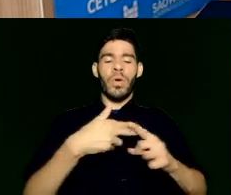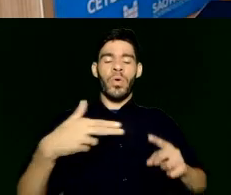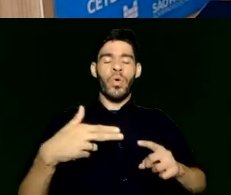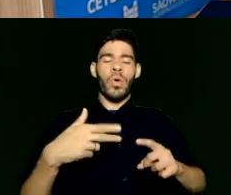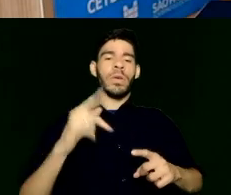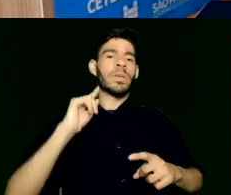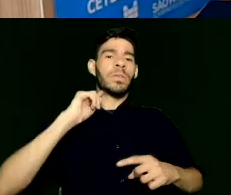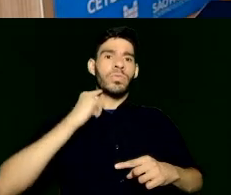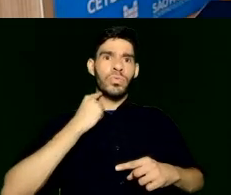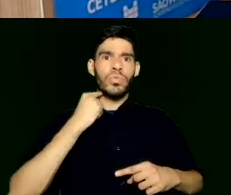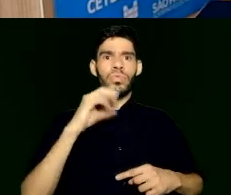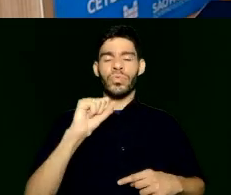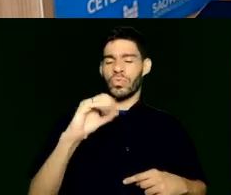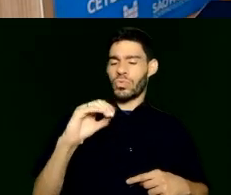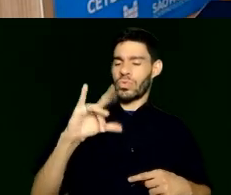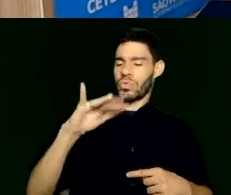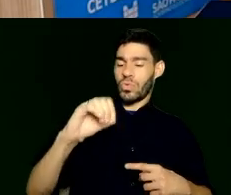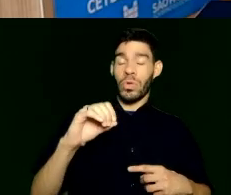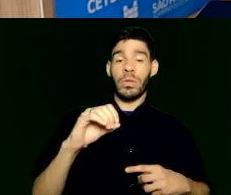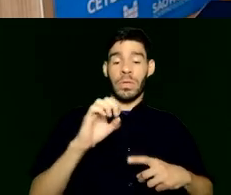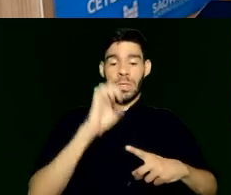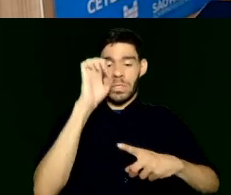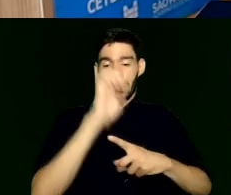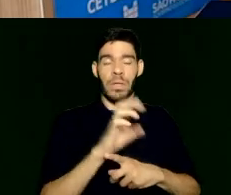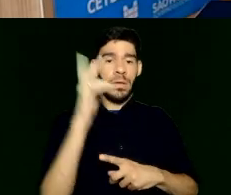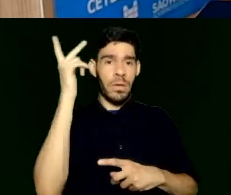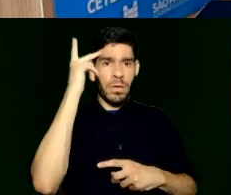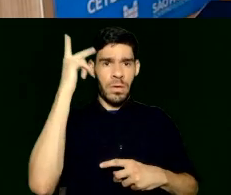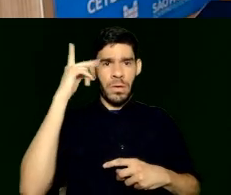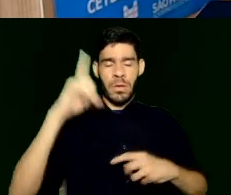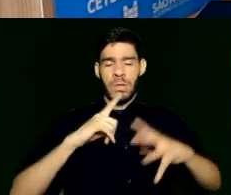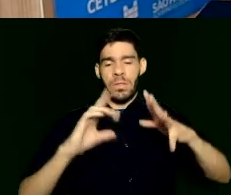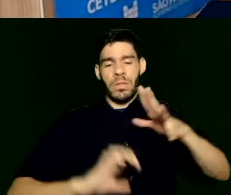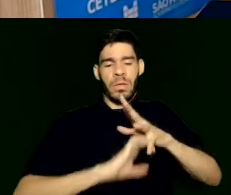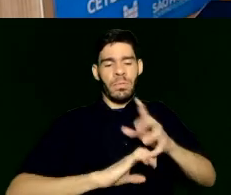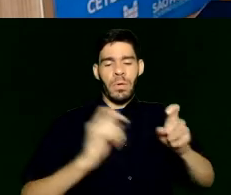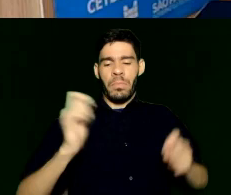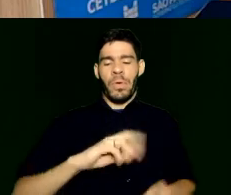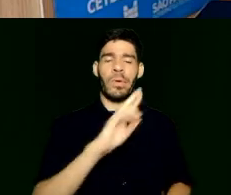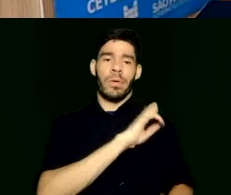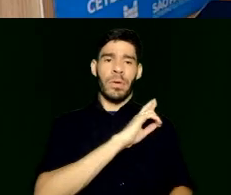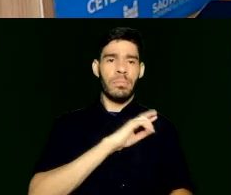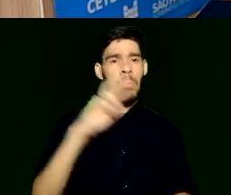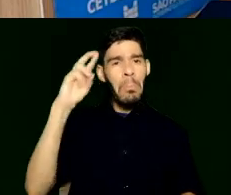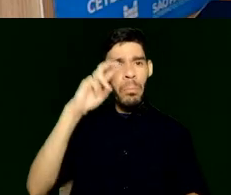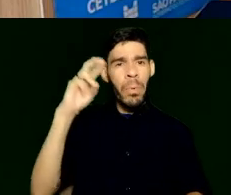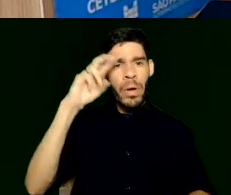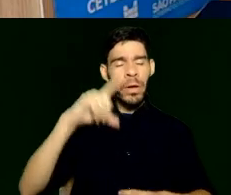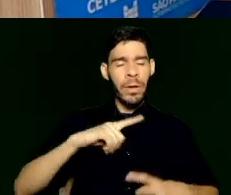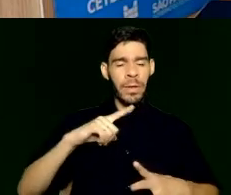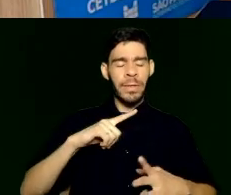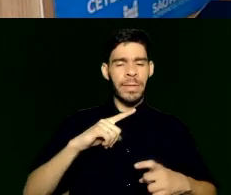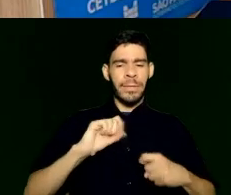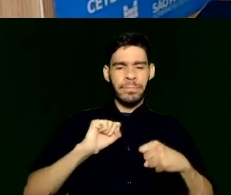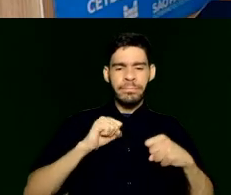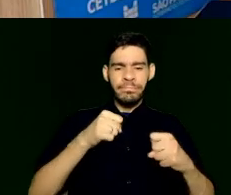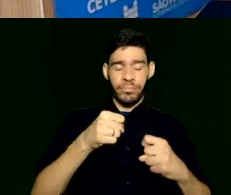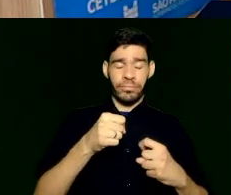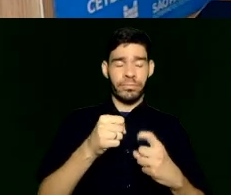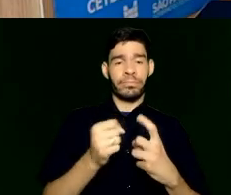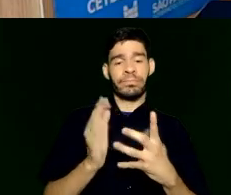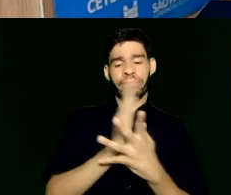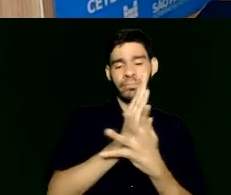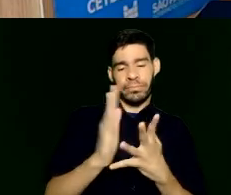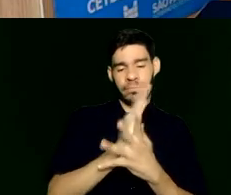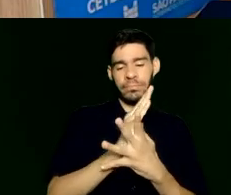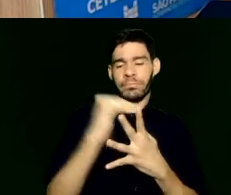resíduos sólidos. Então, no estado de São Paulo, a CETESB é responsável pelo licenciamento e fiscalização e nós enfrentamos algumas